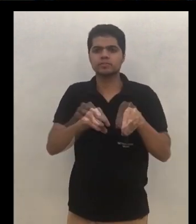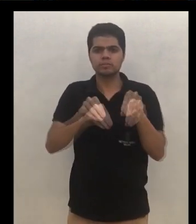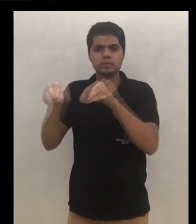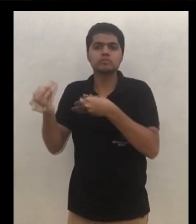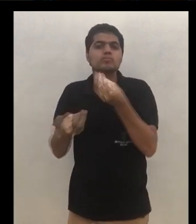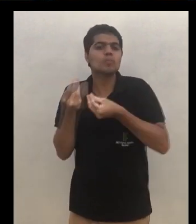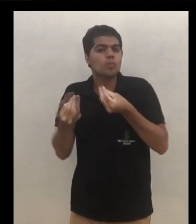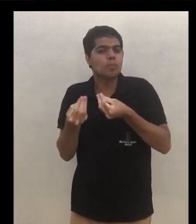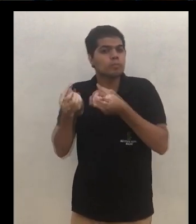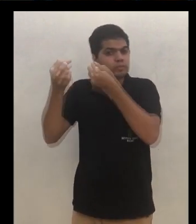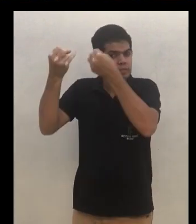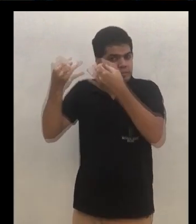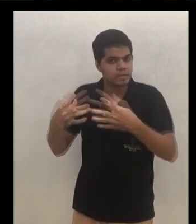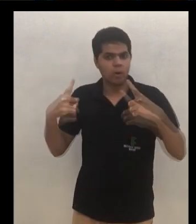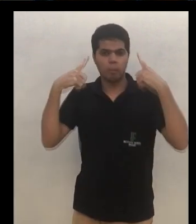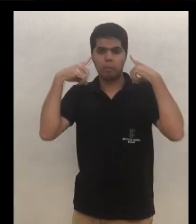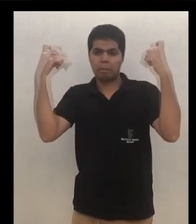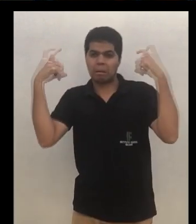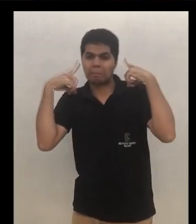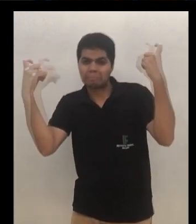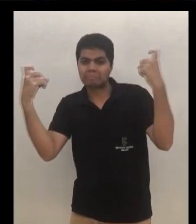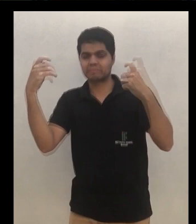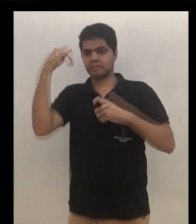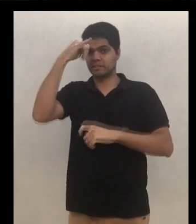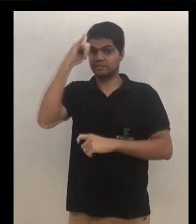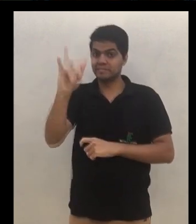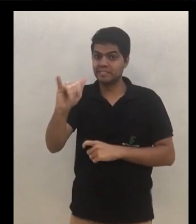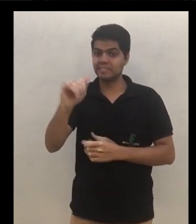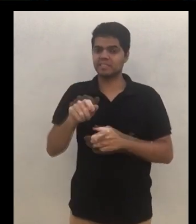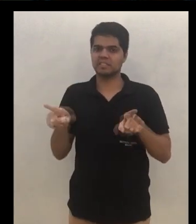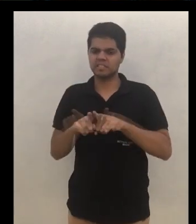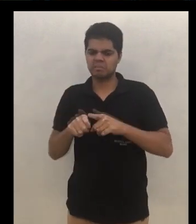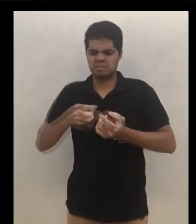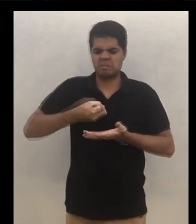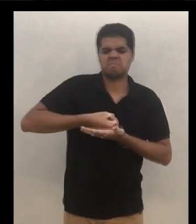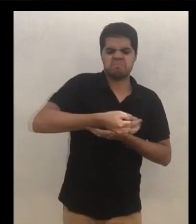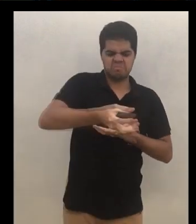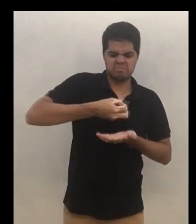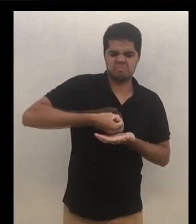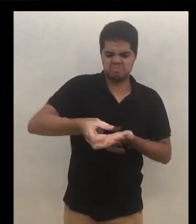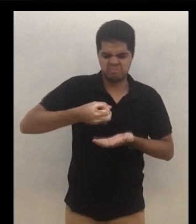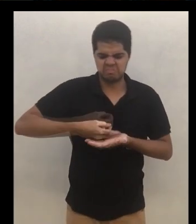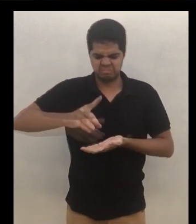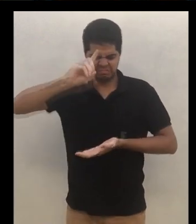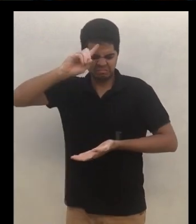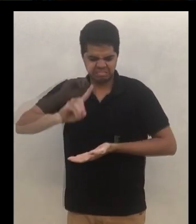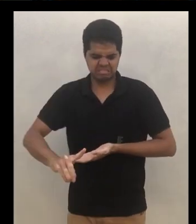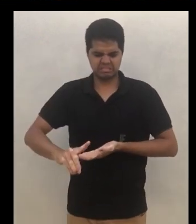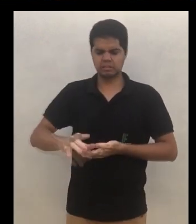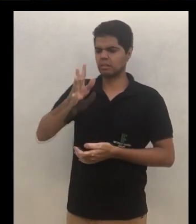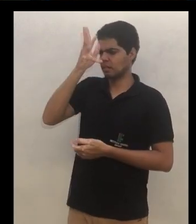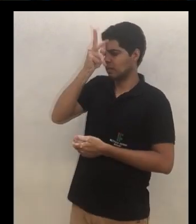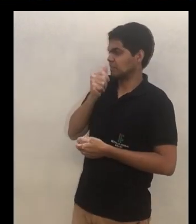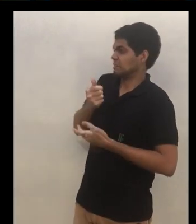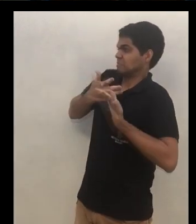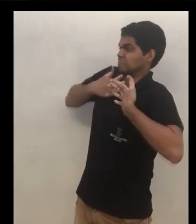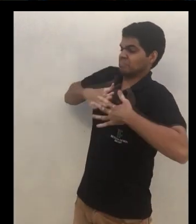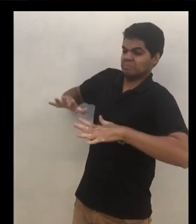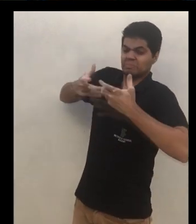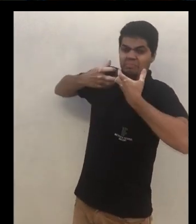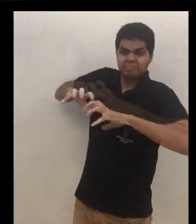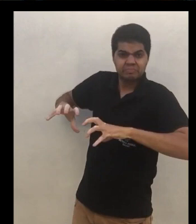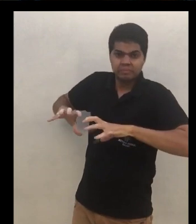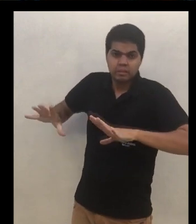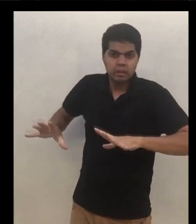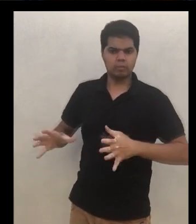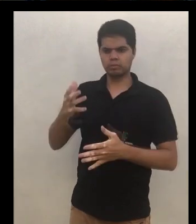barulho, né? É proibido você forçar o animal a comer o que ele não deseja, lógico, o animal tem que estar livre, né? No sistema orgânico,